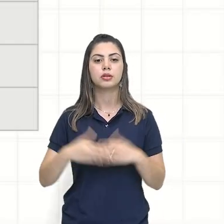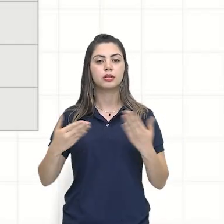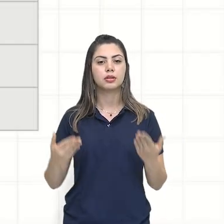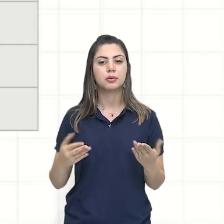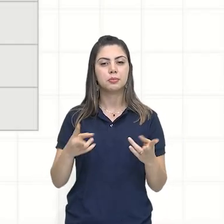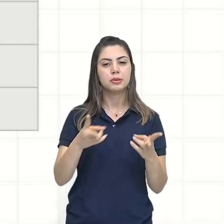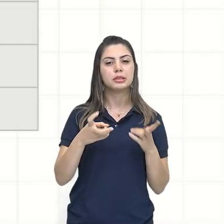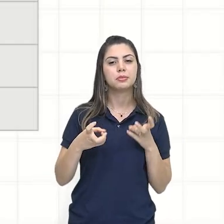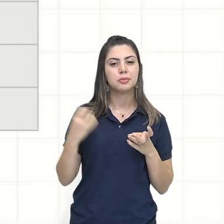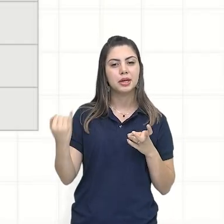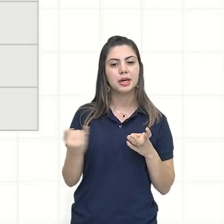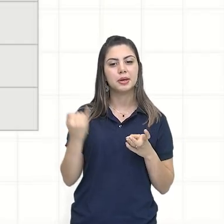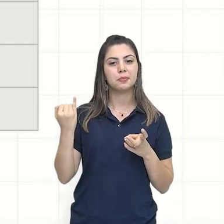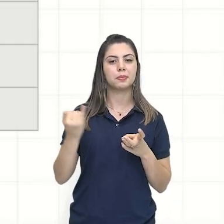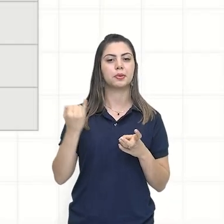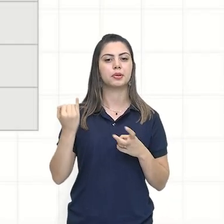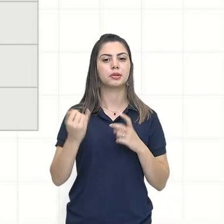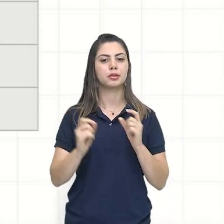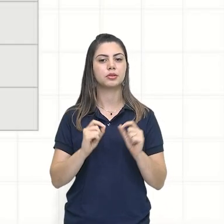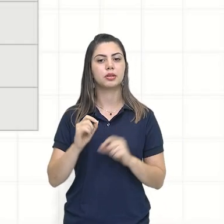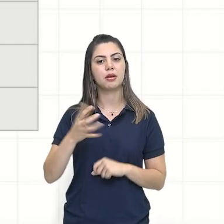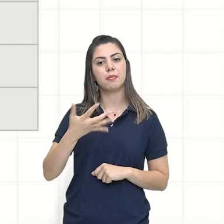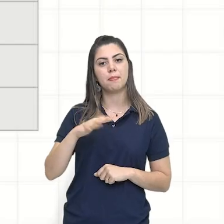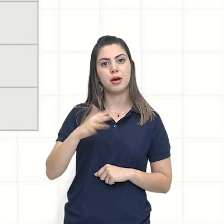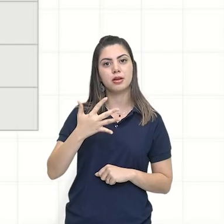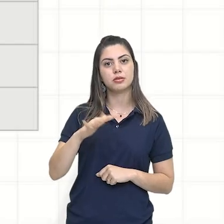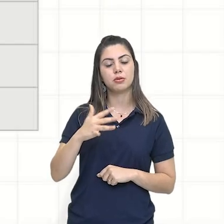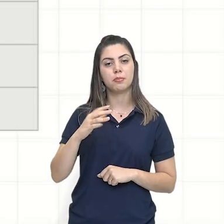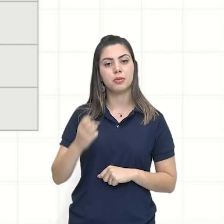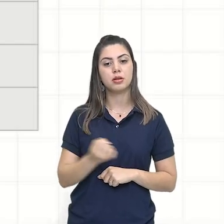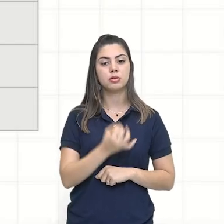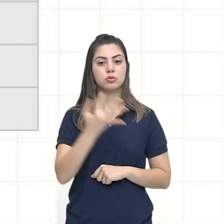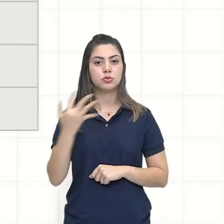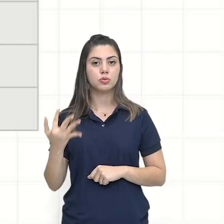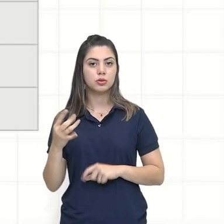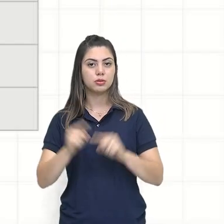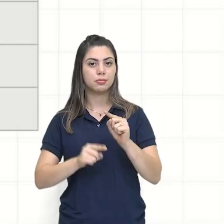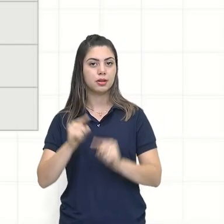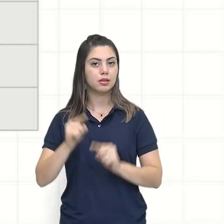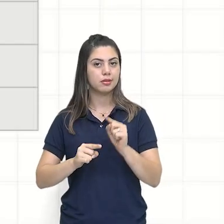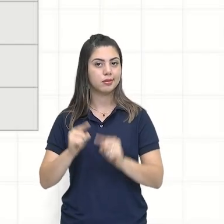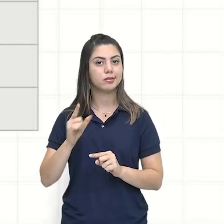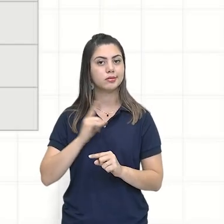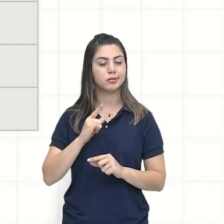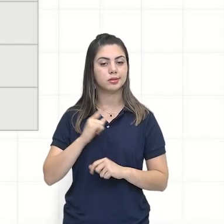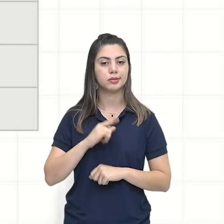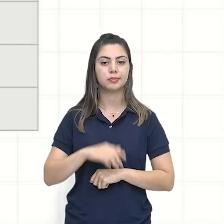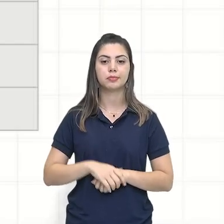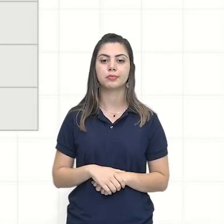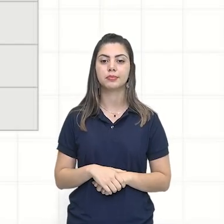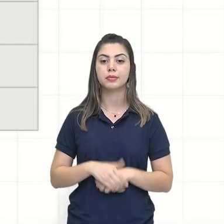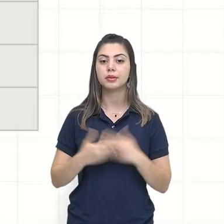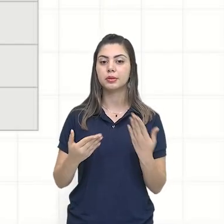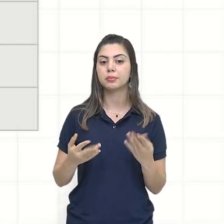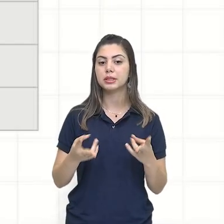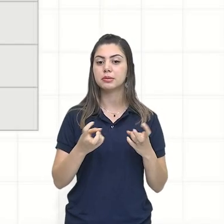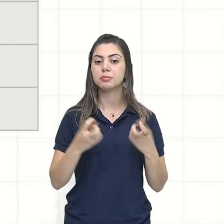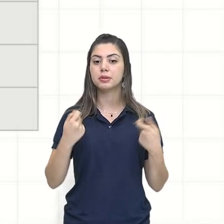se ter aí uma estimativa, né, dos recursos que nós disponibilizamos. Nós precisamos aqui de